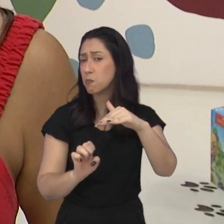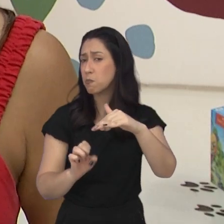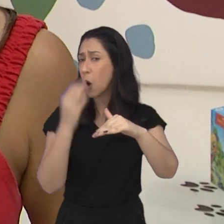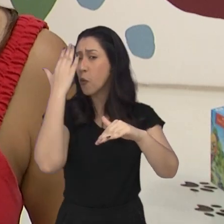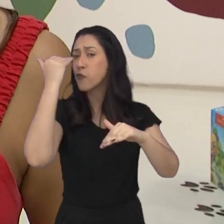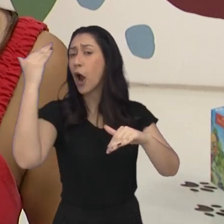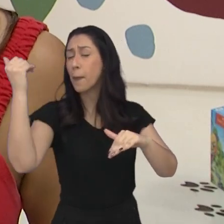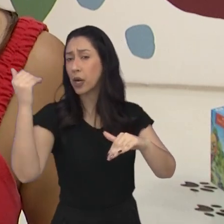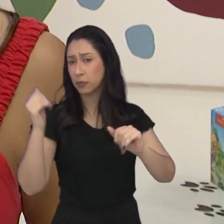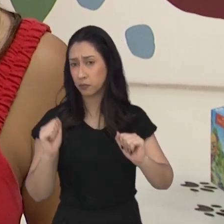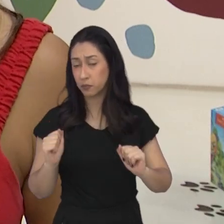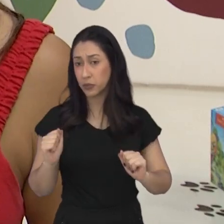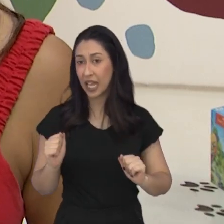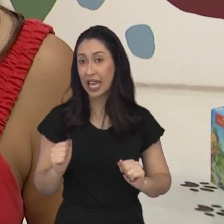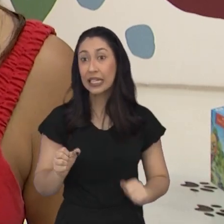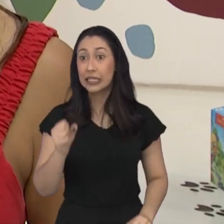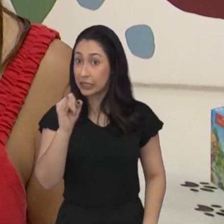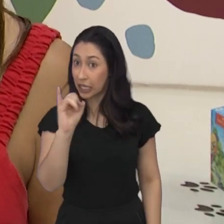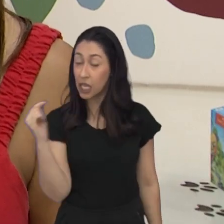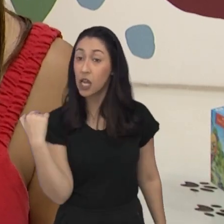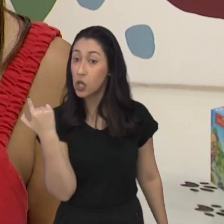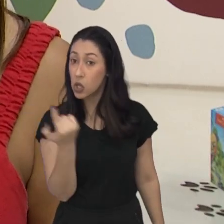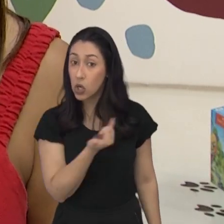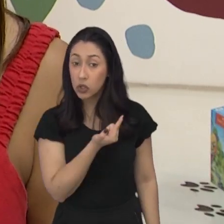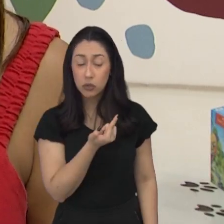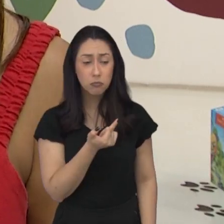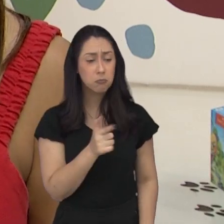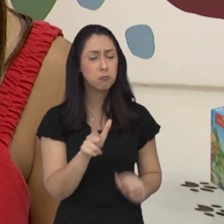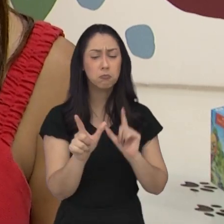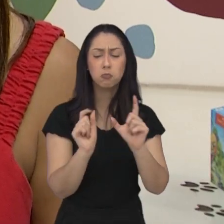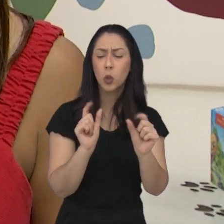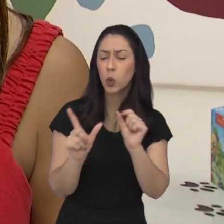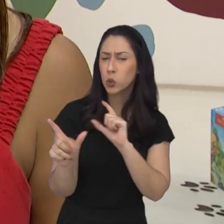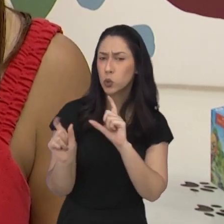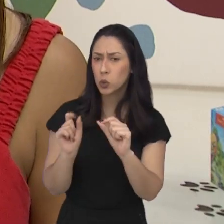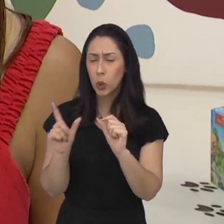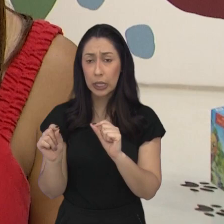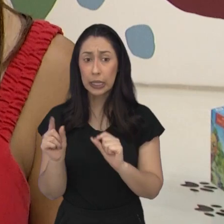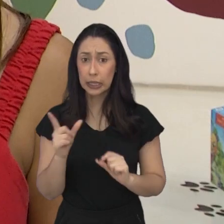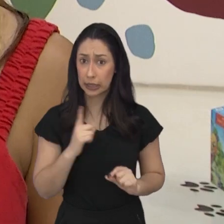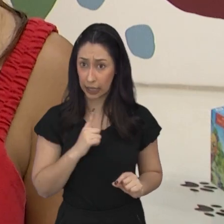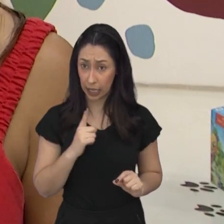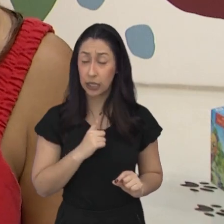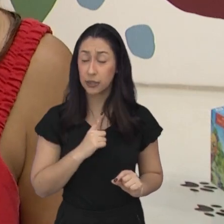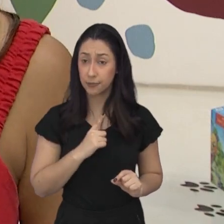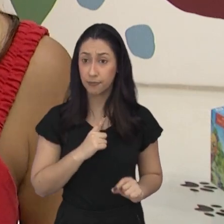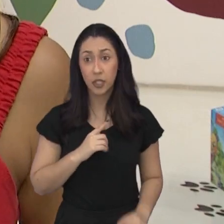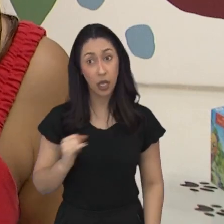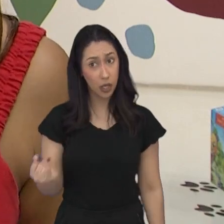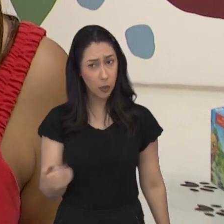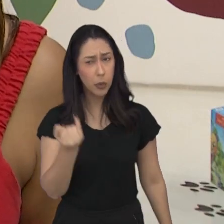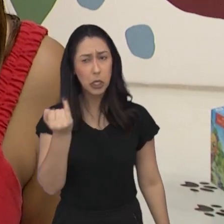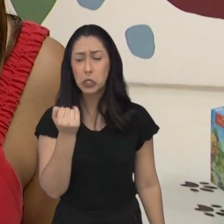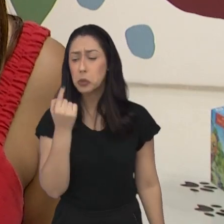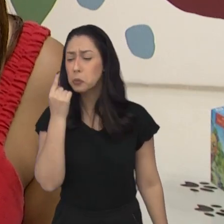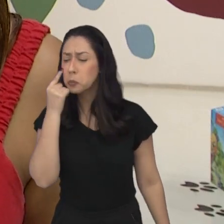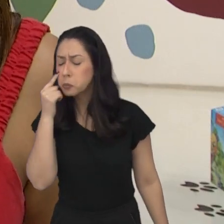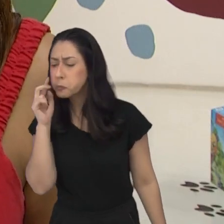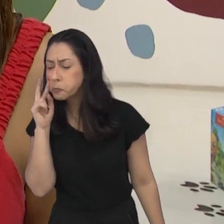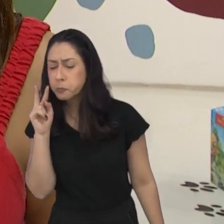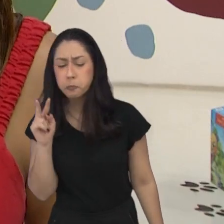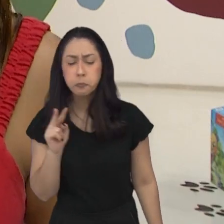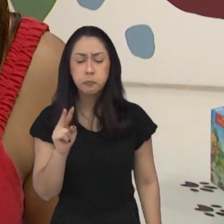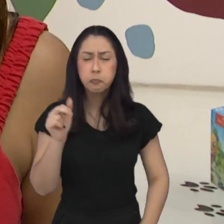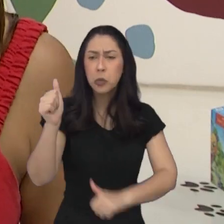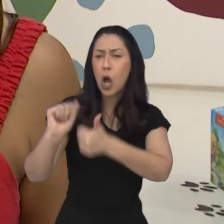mercado ou não. Então, todas as vezes que tivermos a opção de escolha, vale a gente avaliar